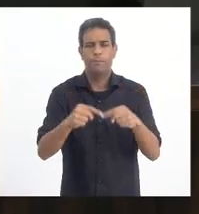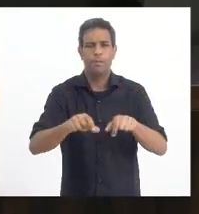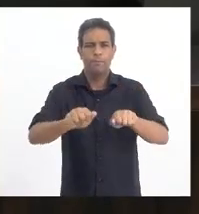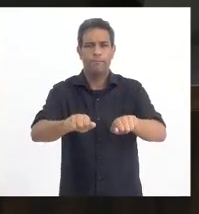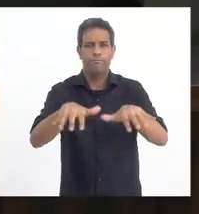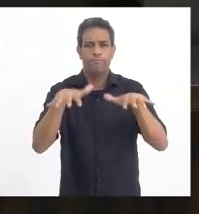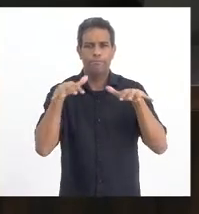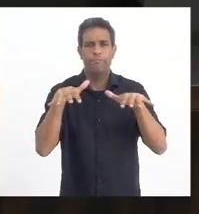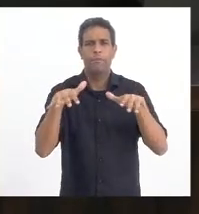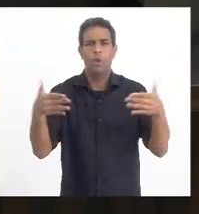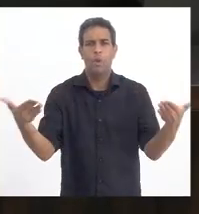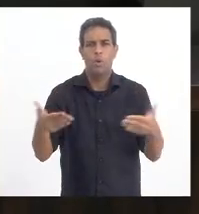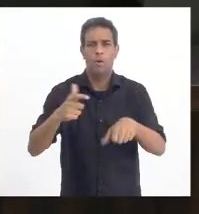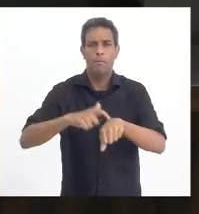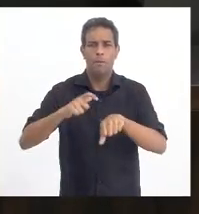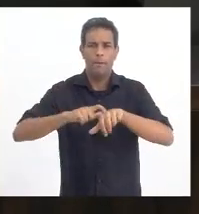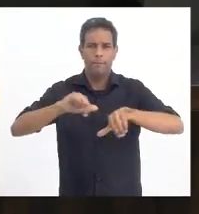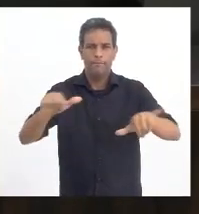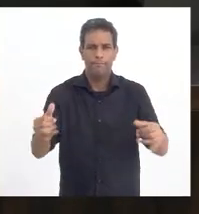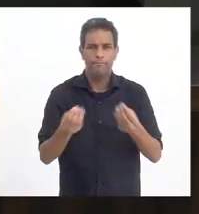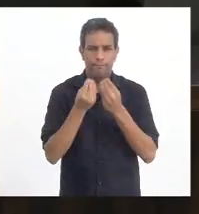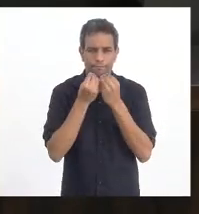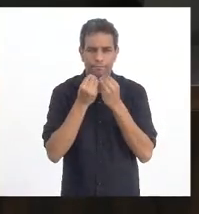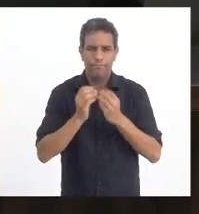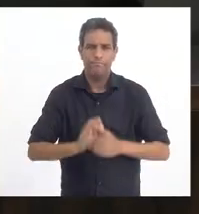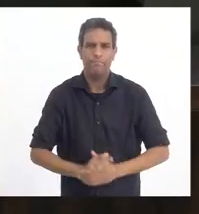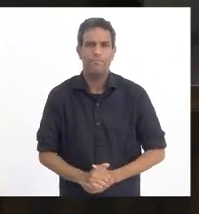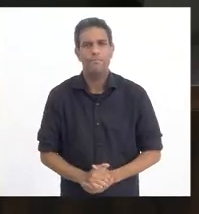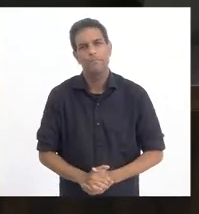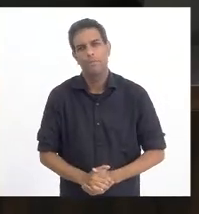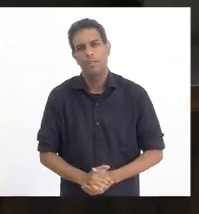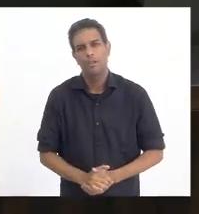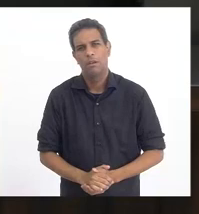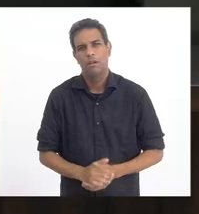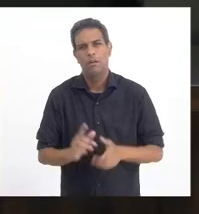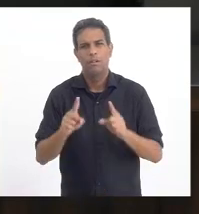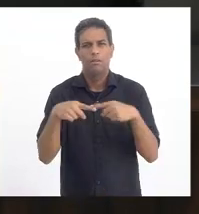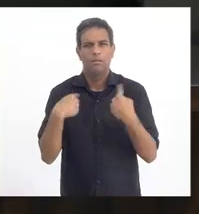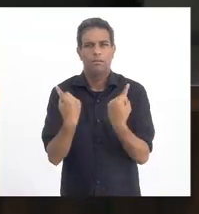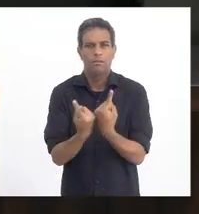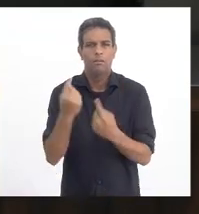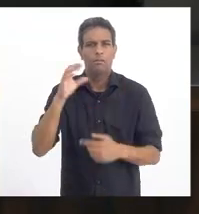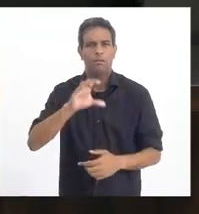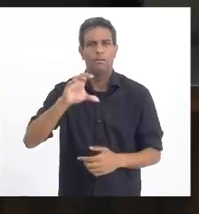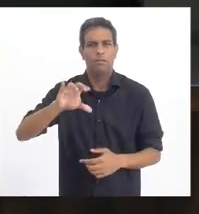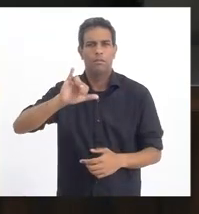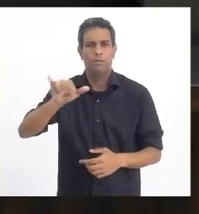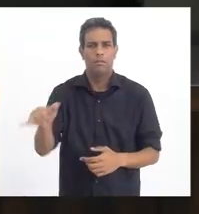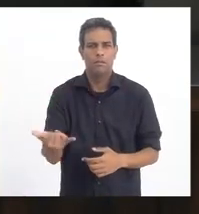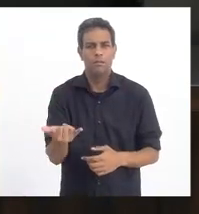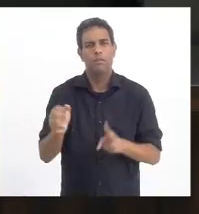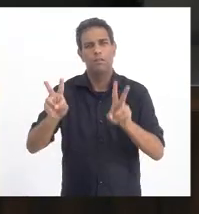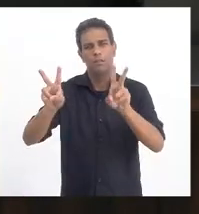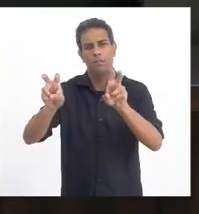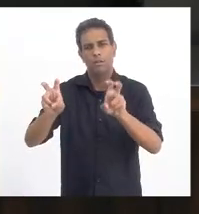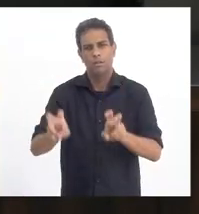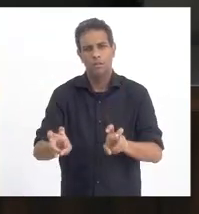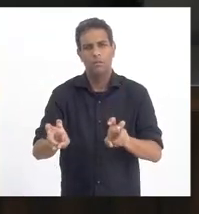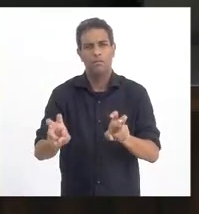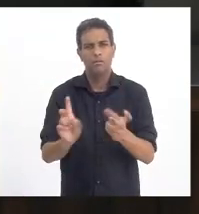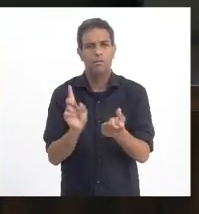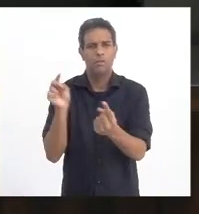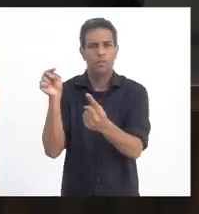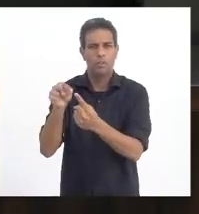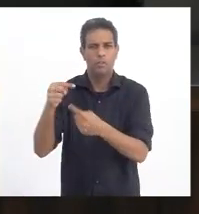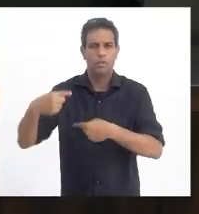e assim será feito eu queria como a reunião da comissão de conselho de Justiça ela ela tem no